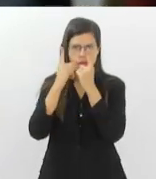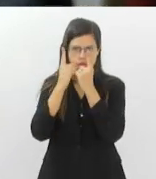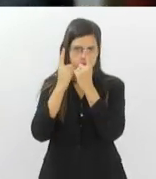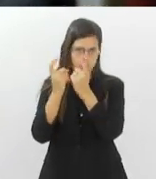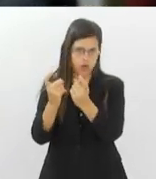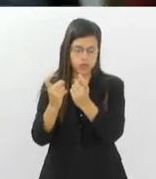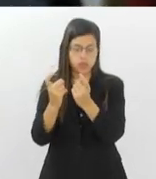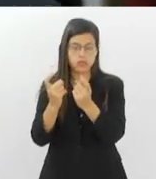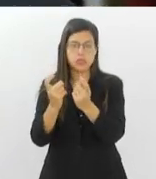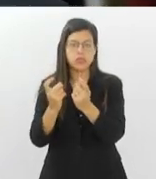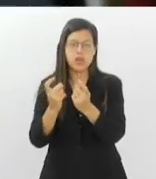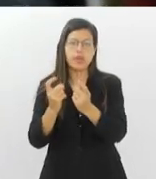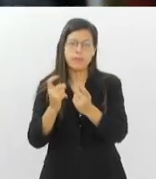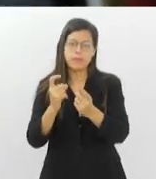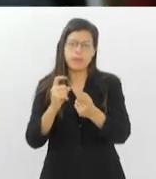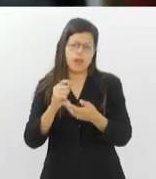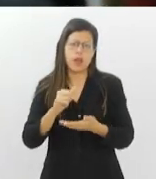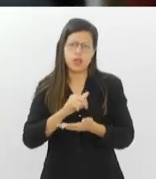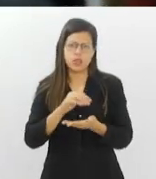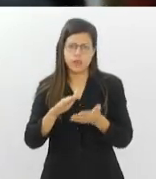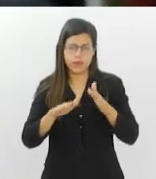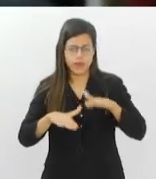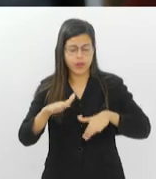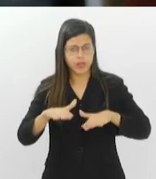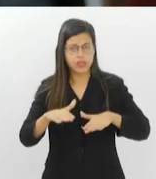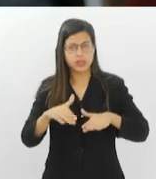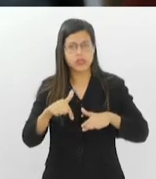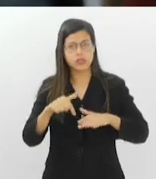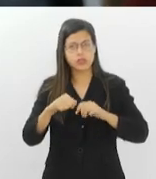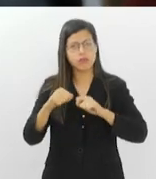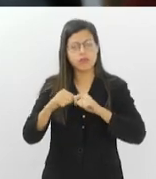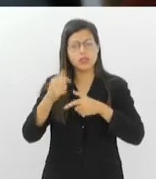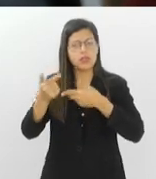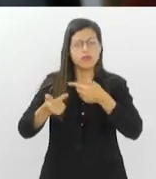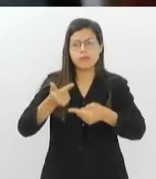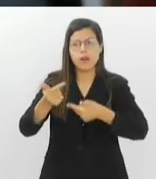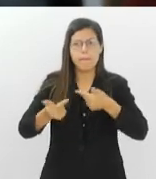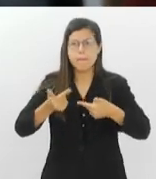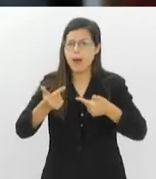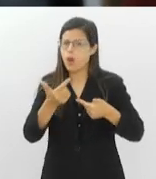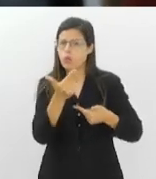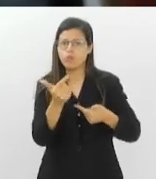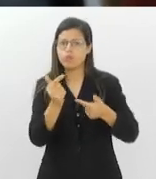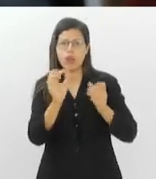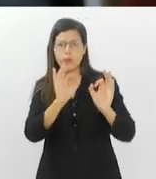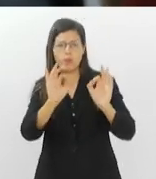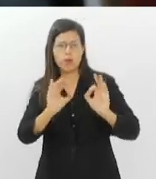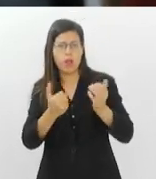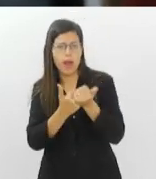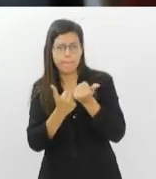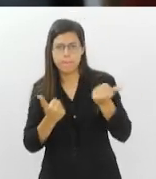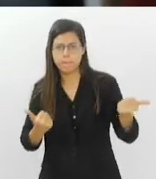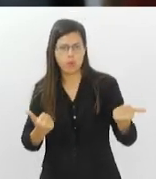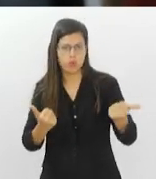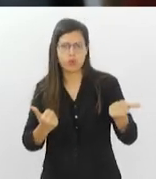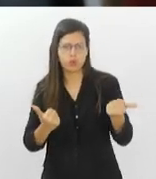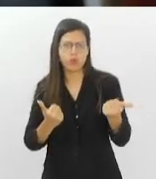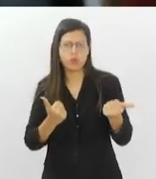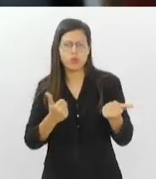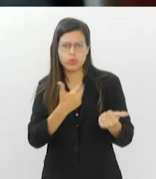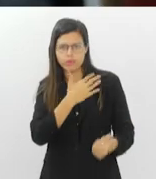violência e que muitas vezes fazem esse trabalho sem nenhum apoio sequer do poder